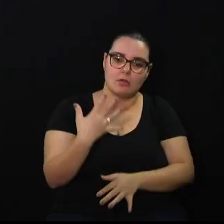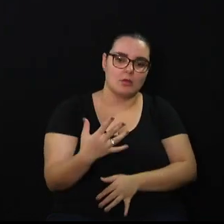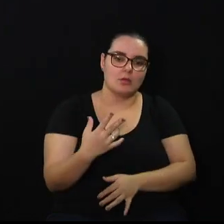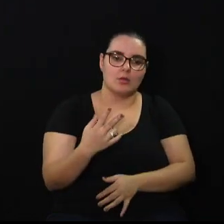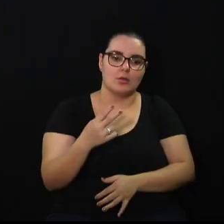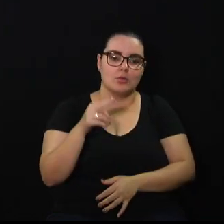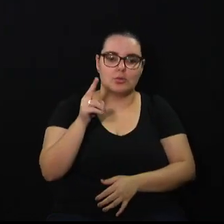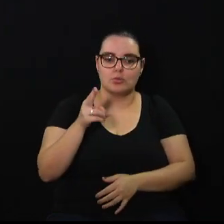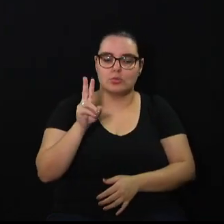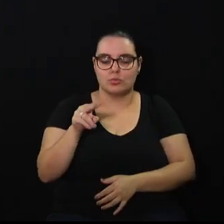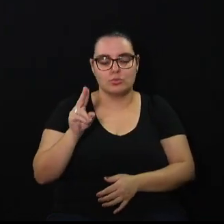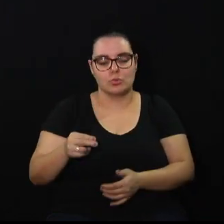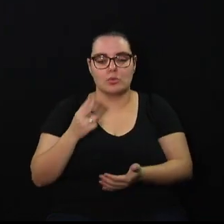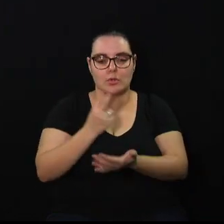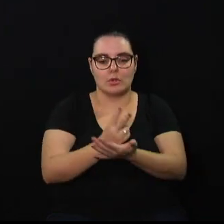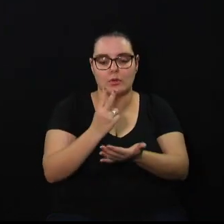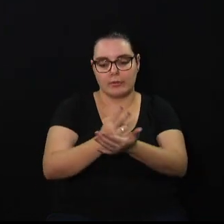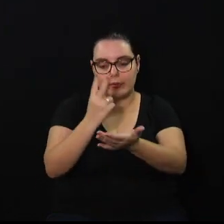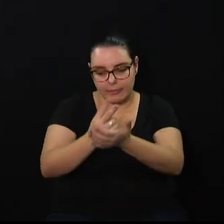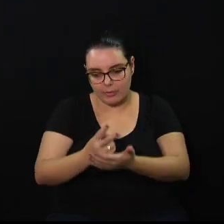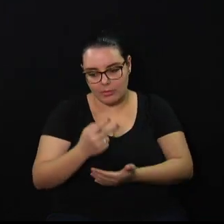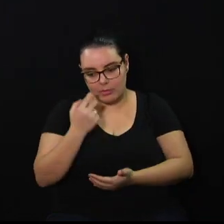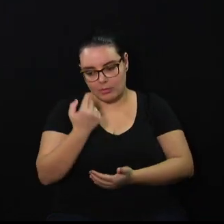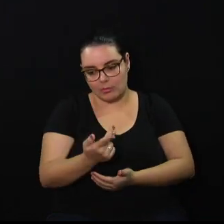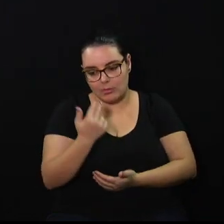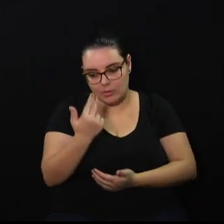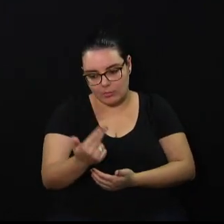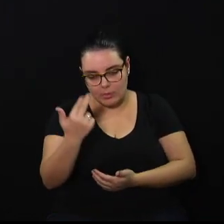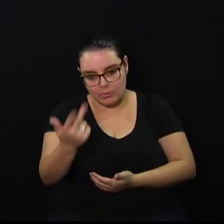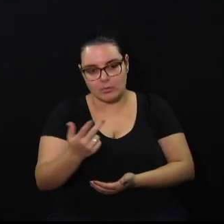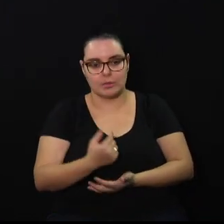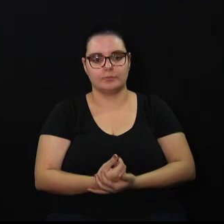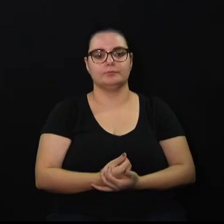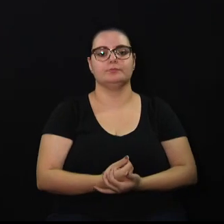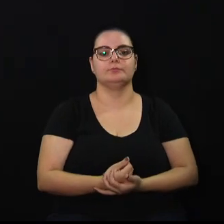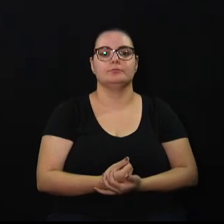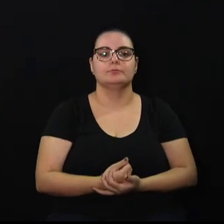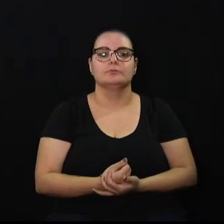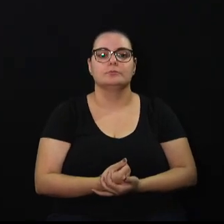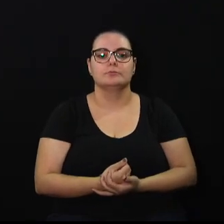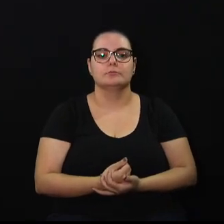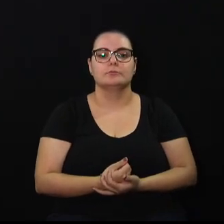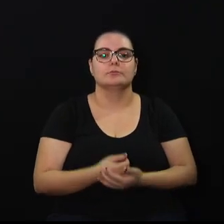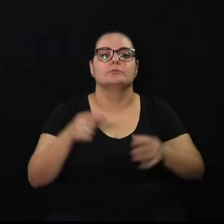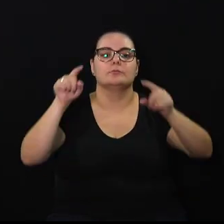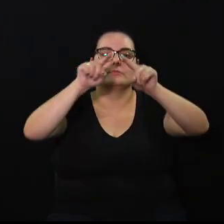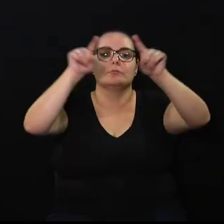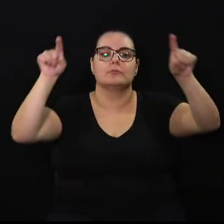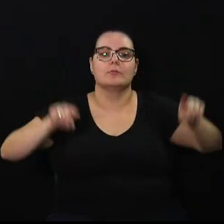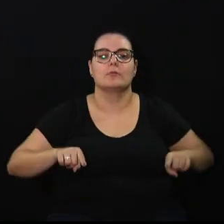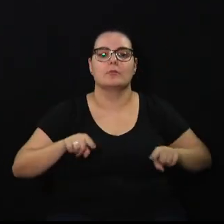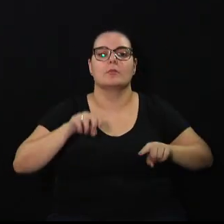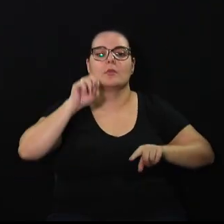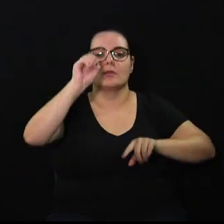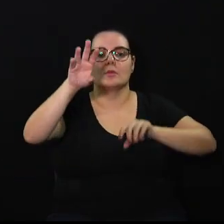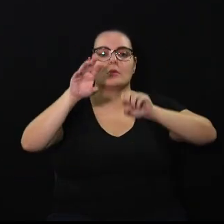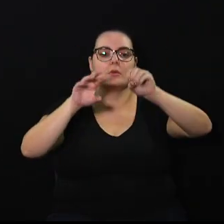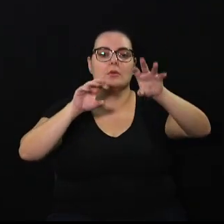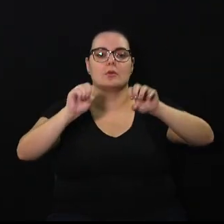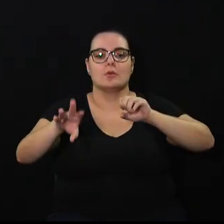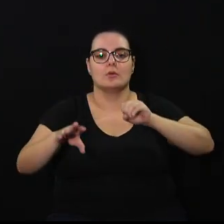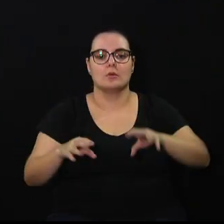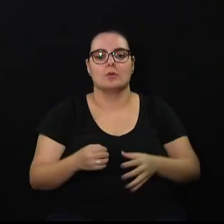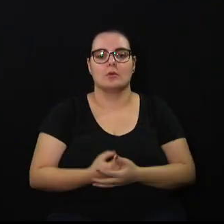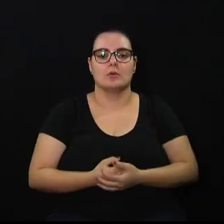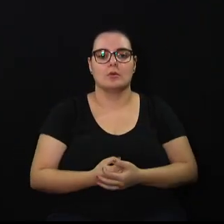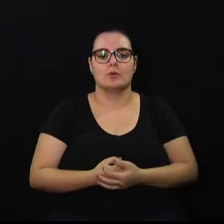coro o que aparece só me os painéis de luz né e os ambientes